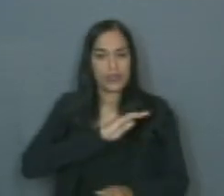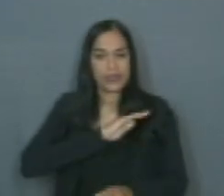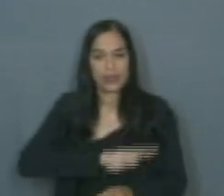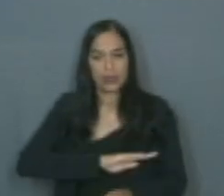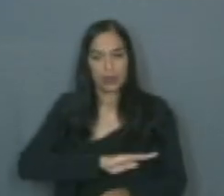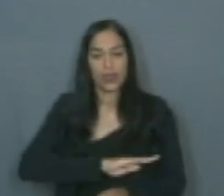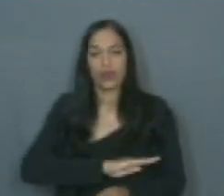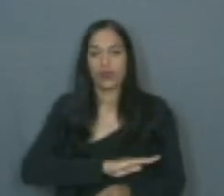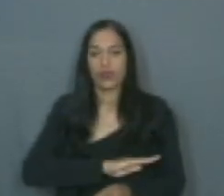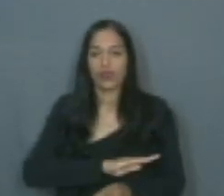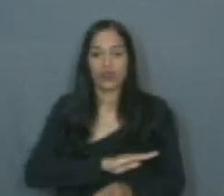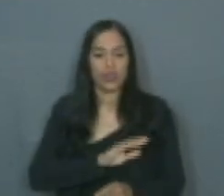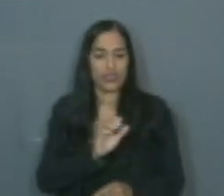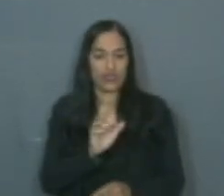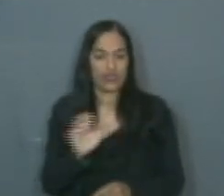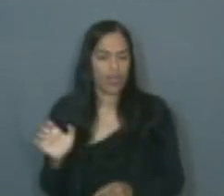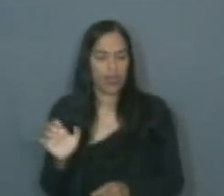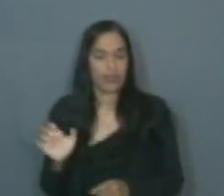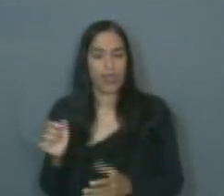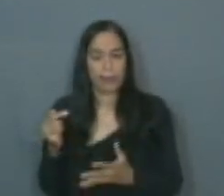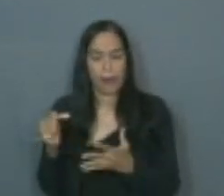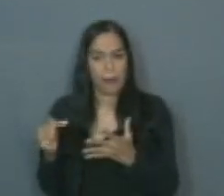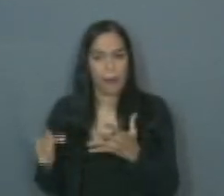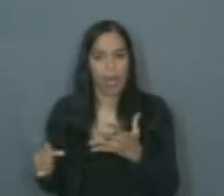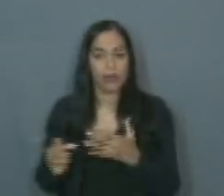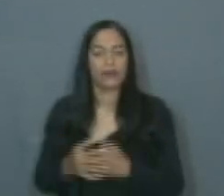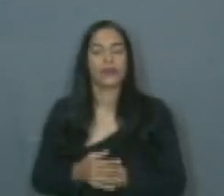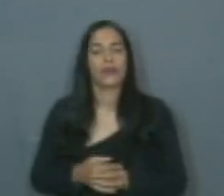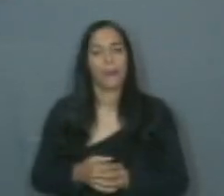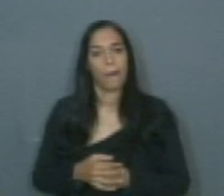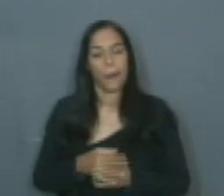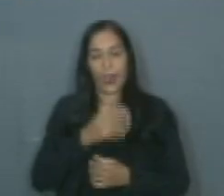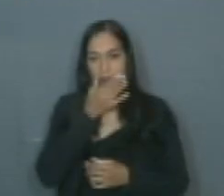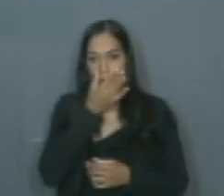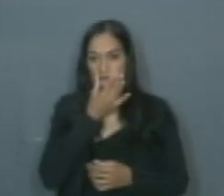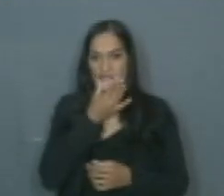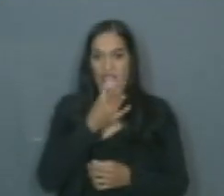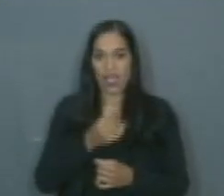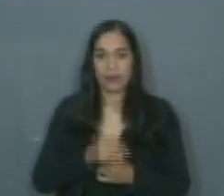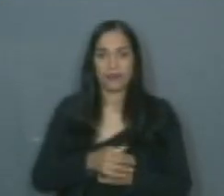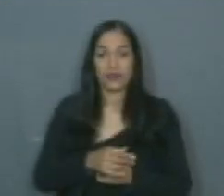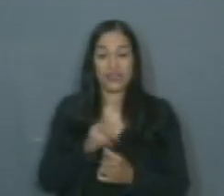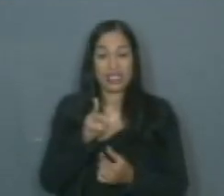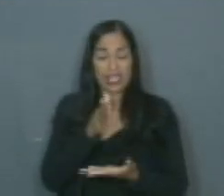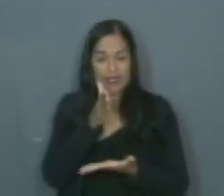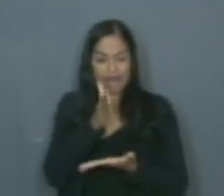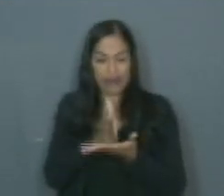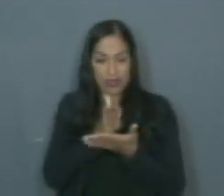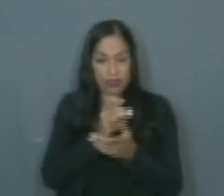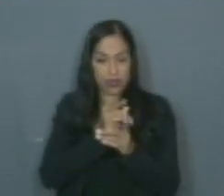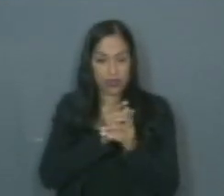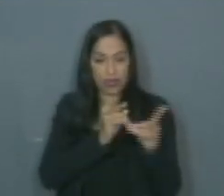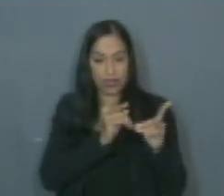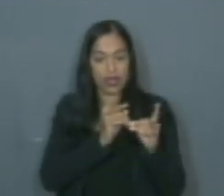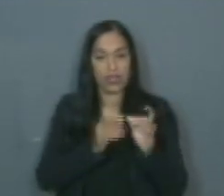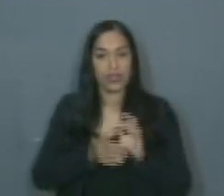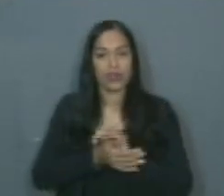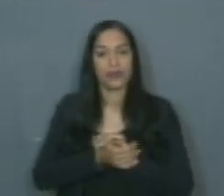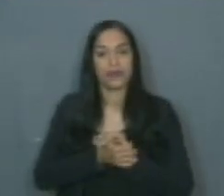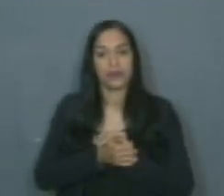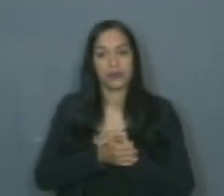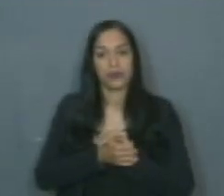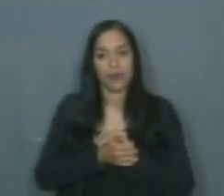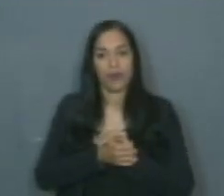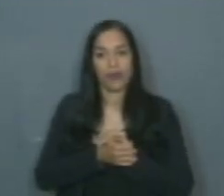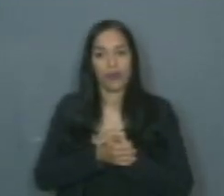diziam de esquerda, disso. E ele era um extremista à direita. E ele fez o